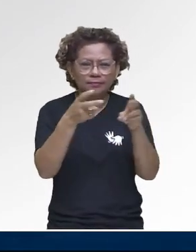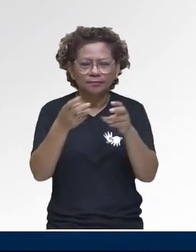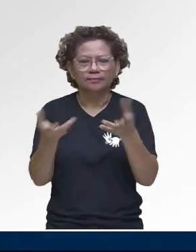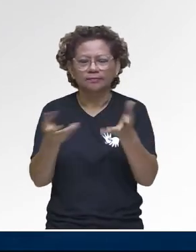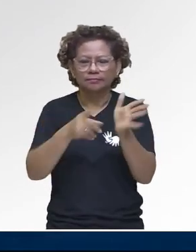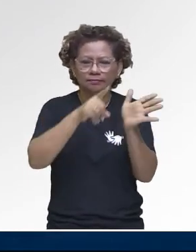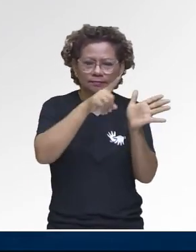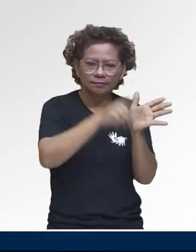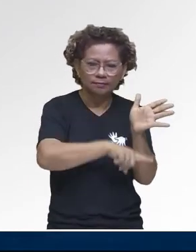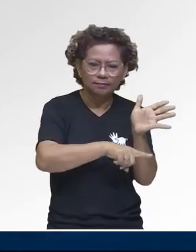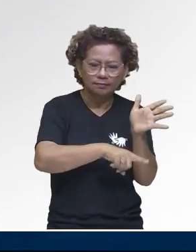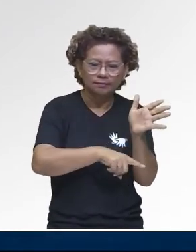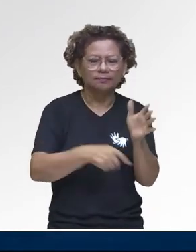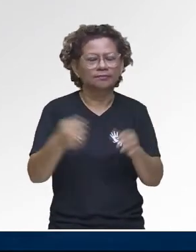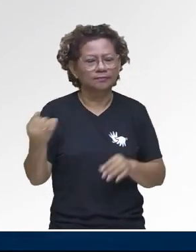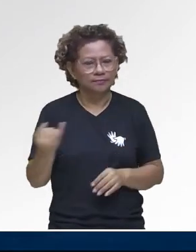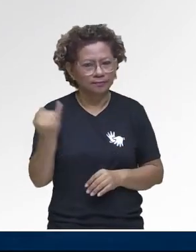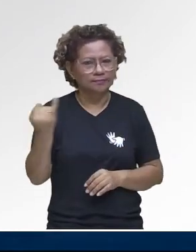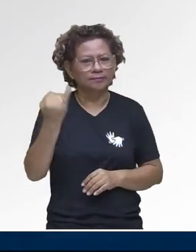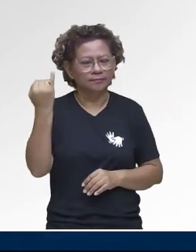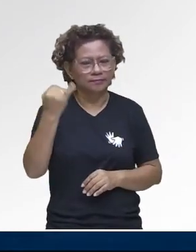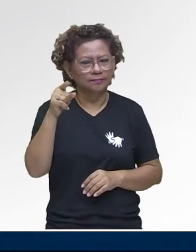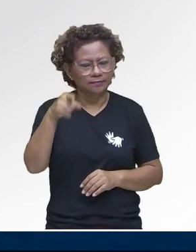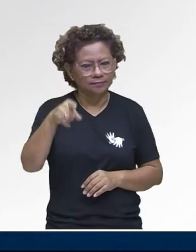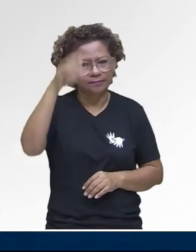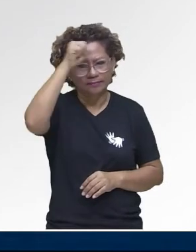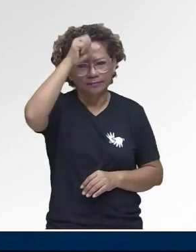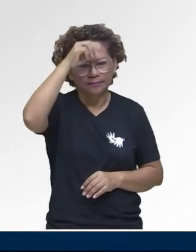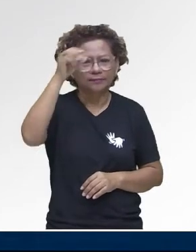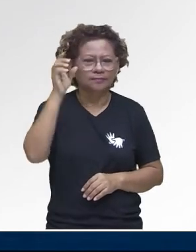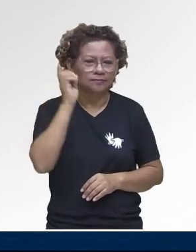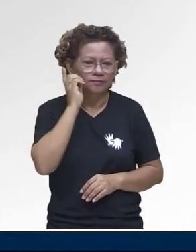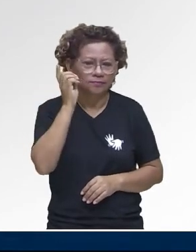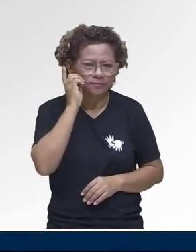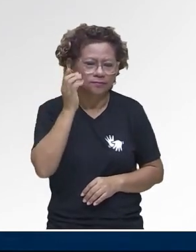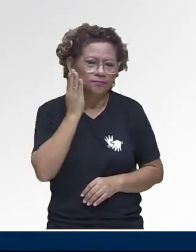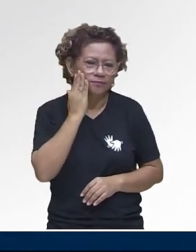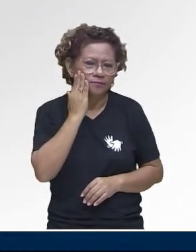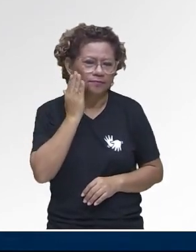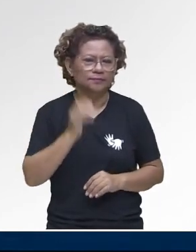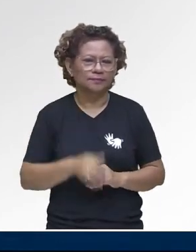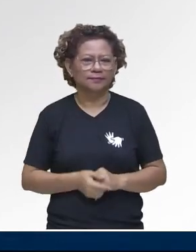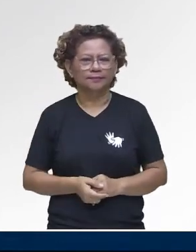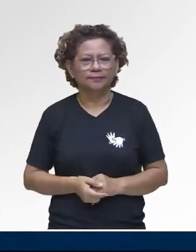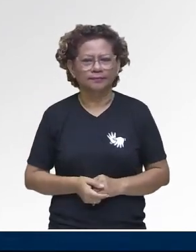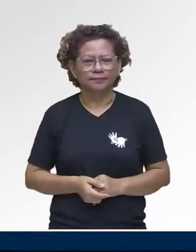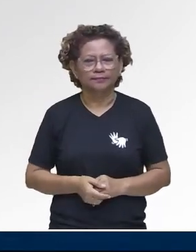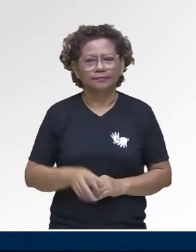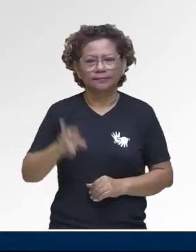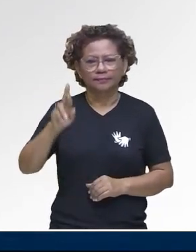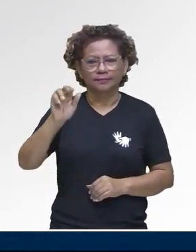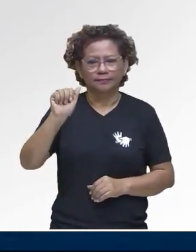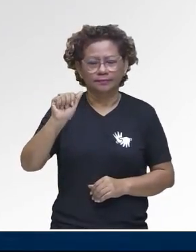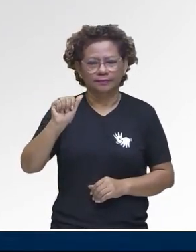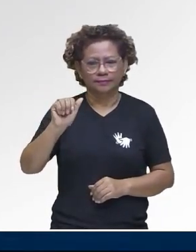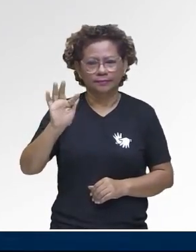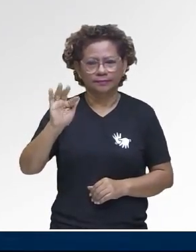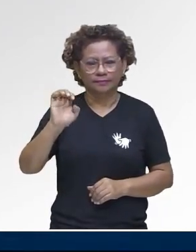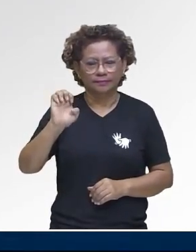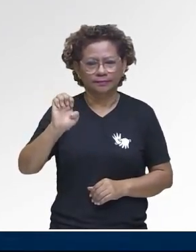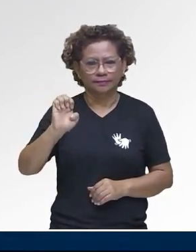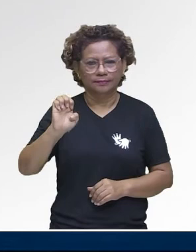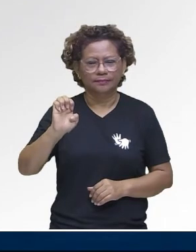dessa operação tão importante de subtração no nosso dia a dia. Então, acompanhe. Rafael pagou a fatura de água no valor